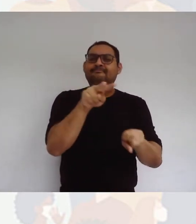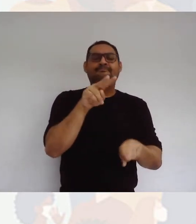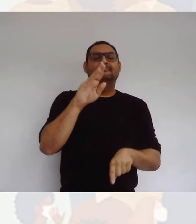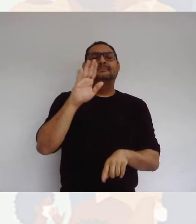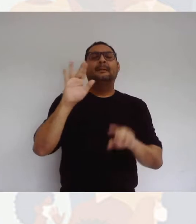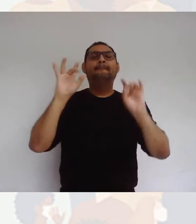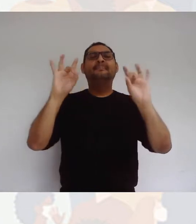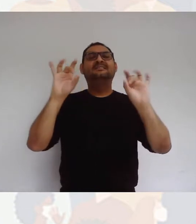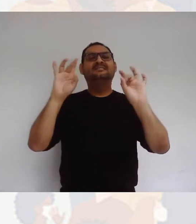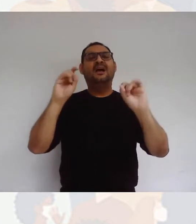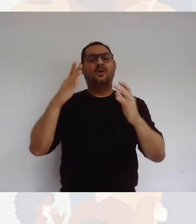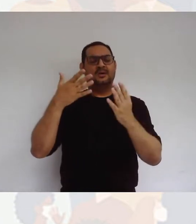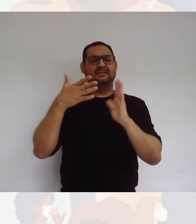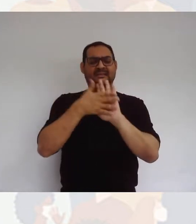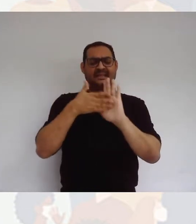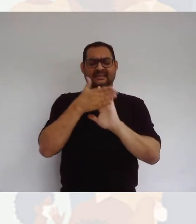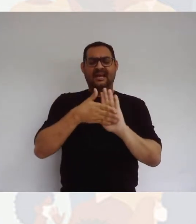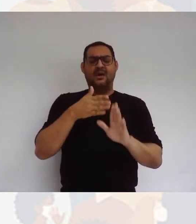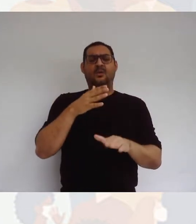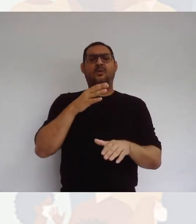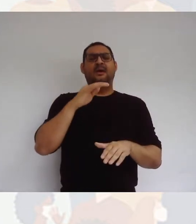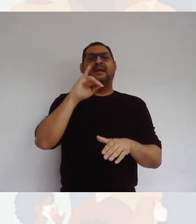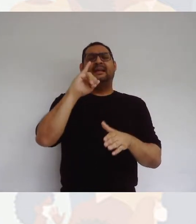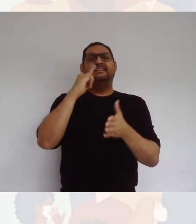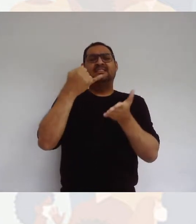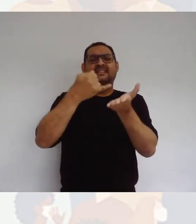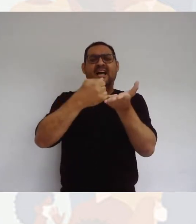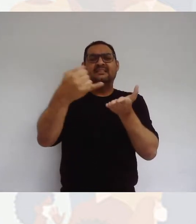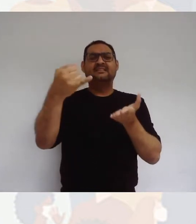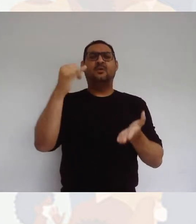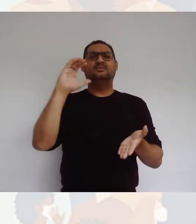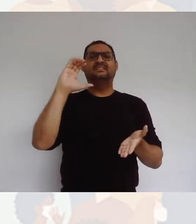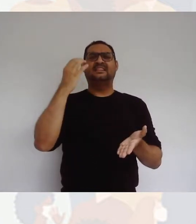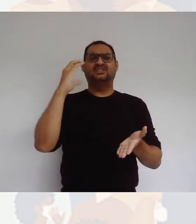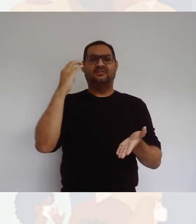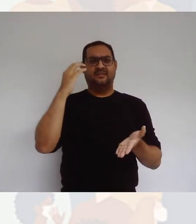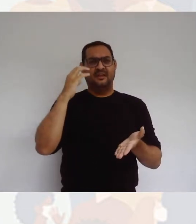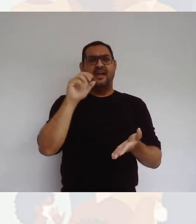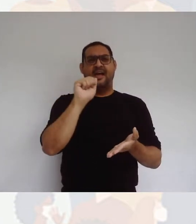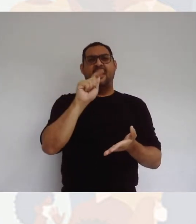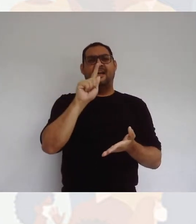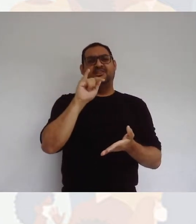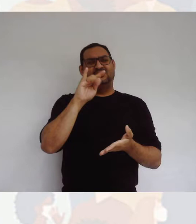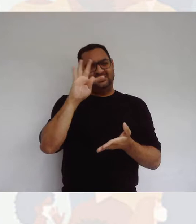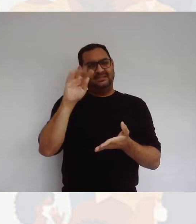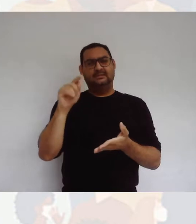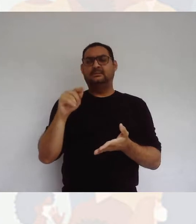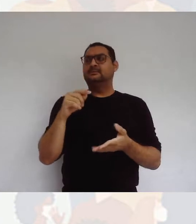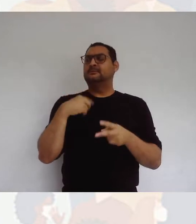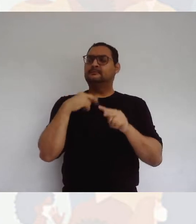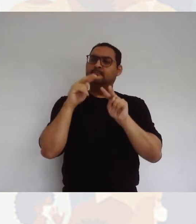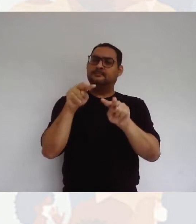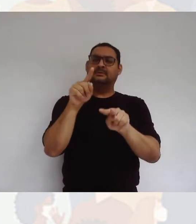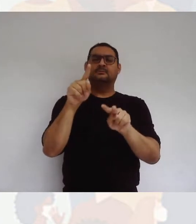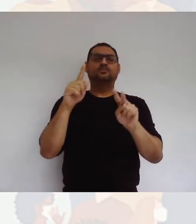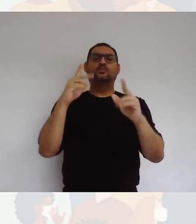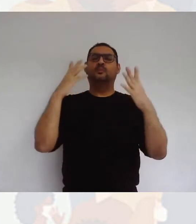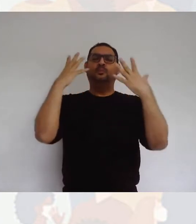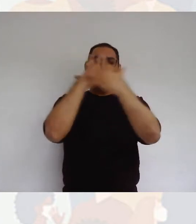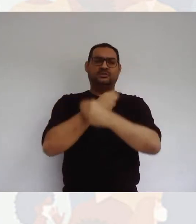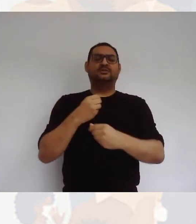sessão de iniciação científica da GIC, né? Foi muito bonito, e